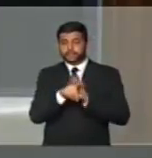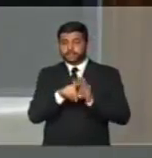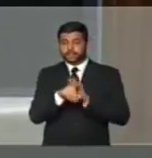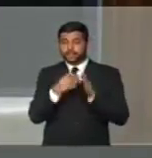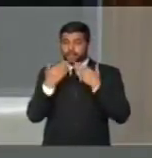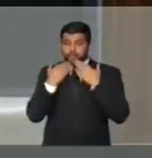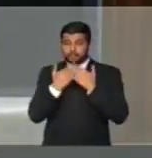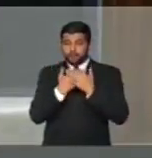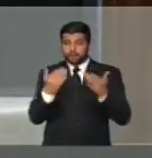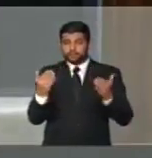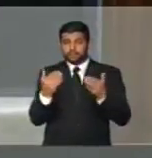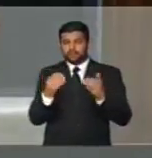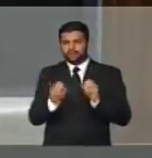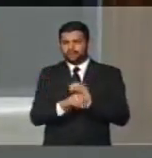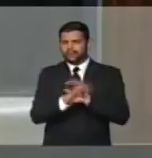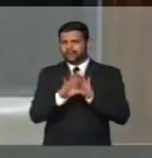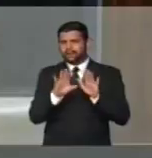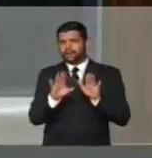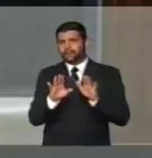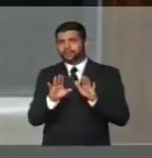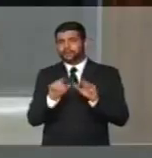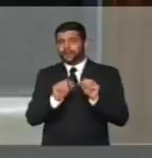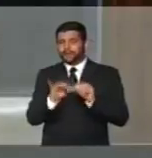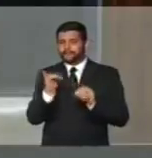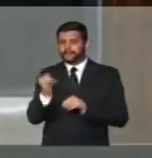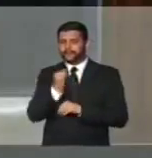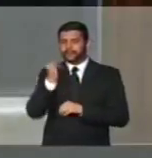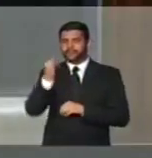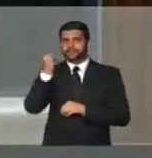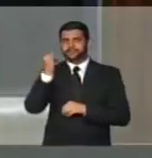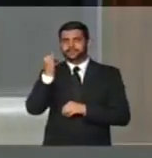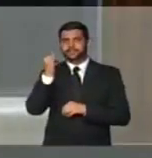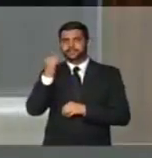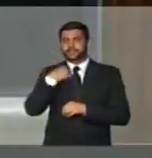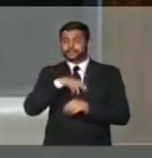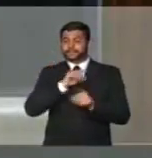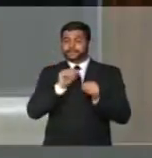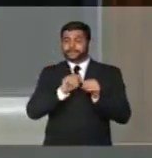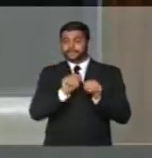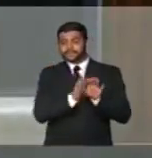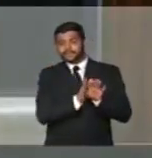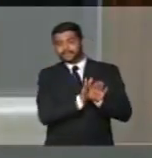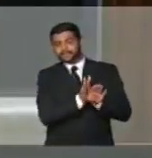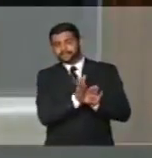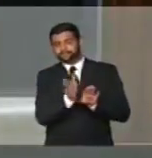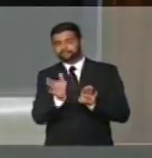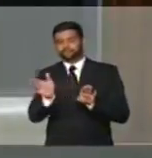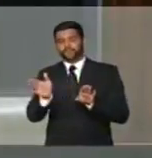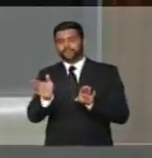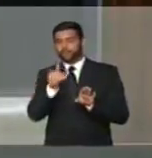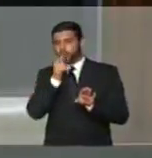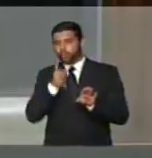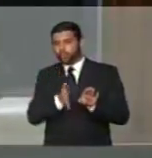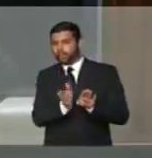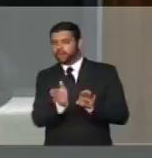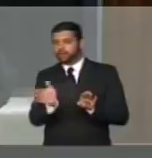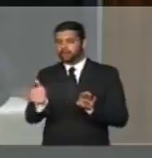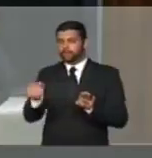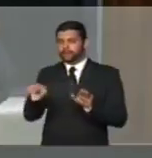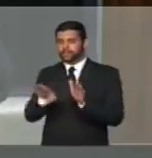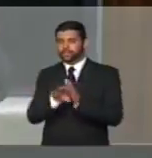mostra claramente da importância de se fazer essa interligação, e não é uma